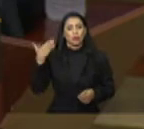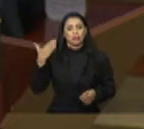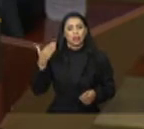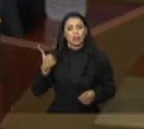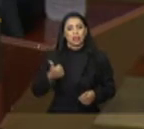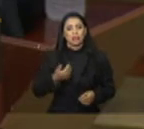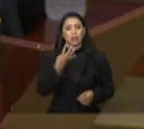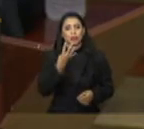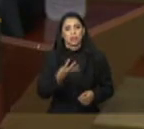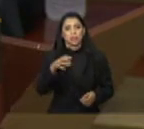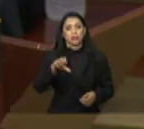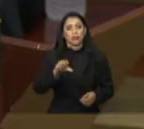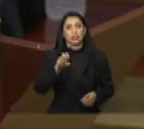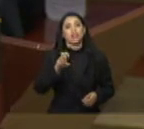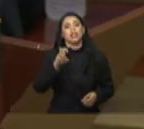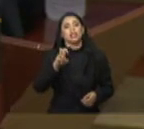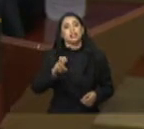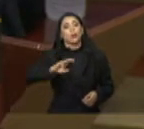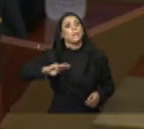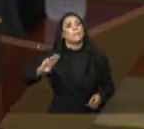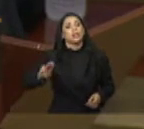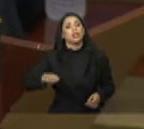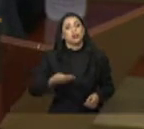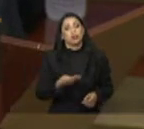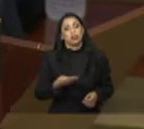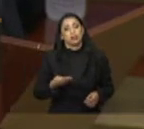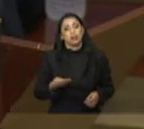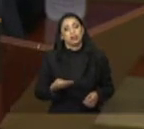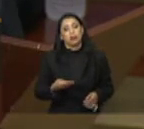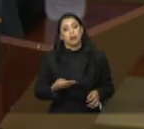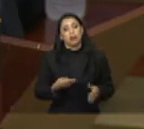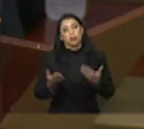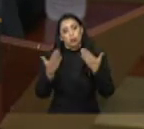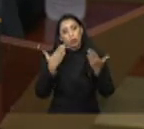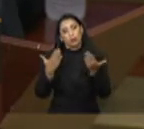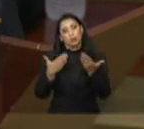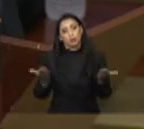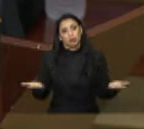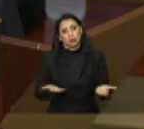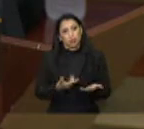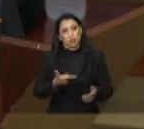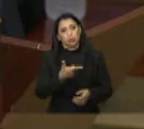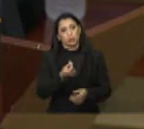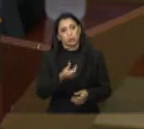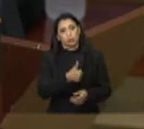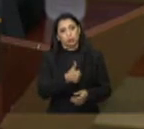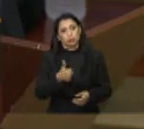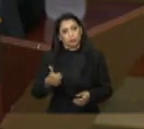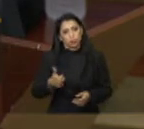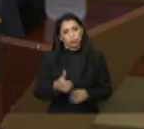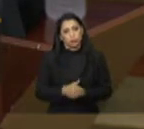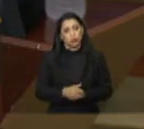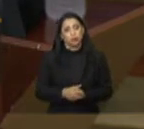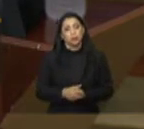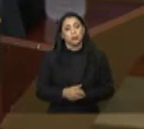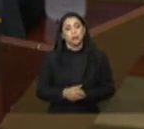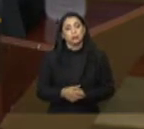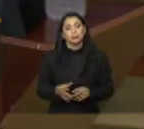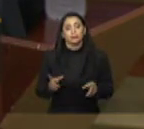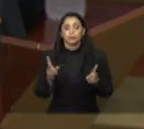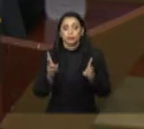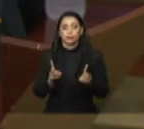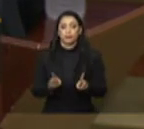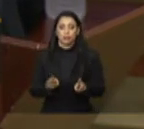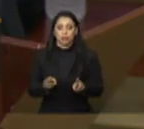495 milhões em valores atualizados a preços de 2021 da mesma